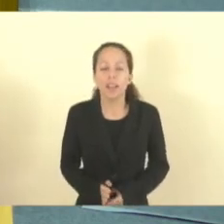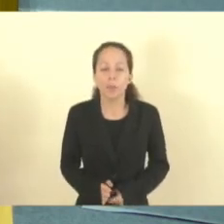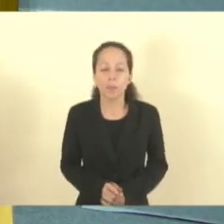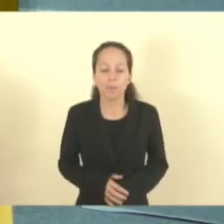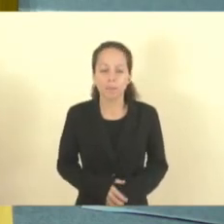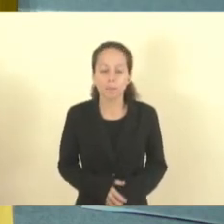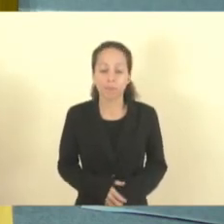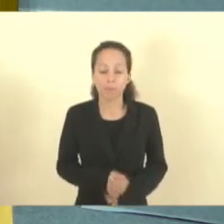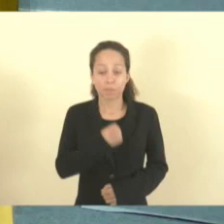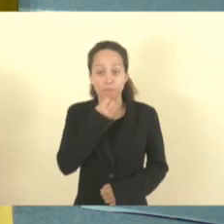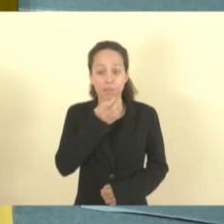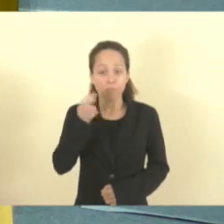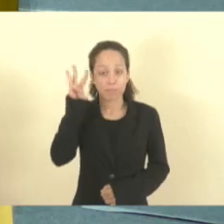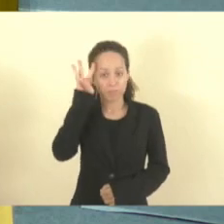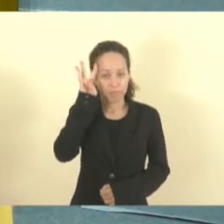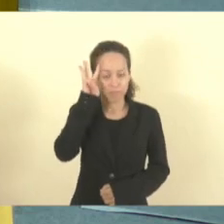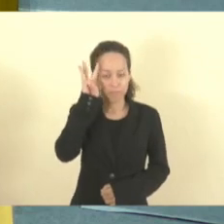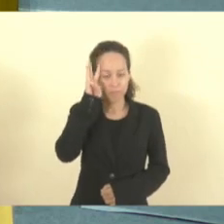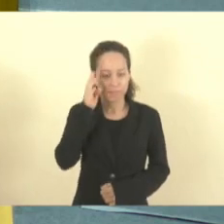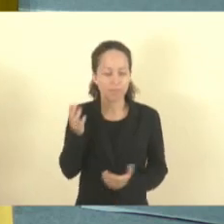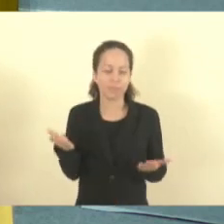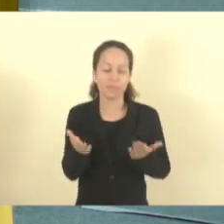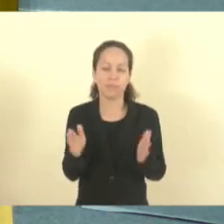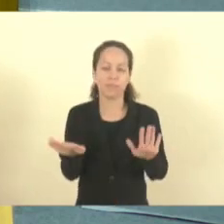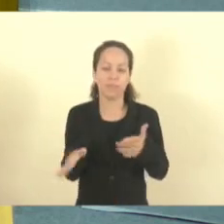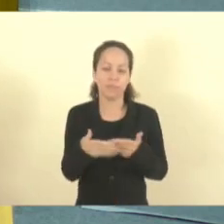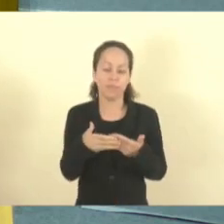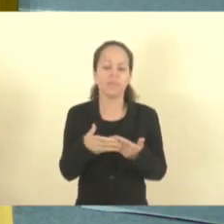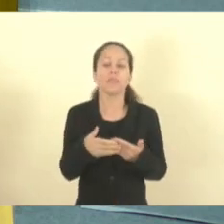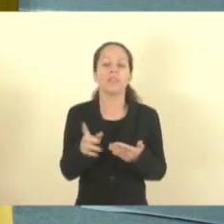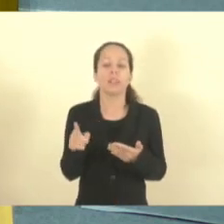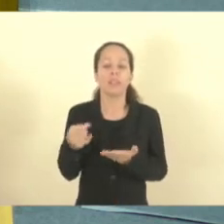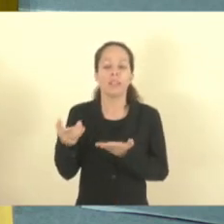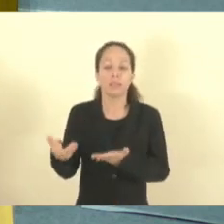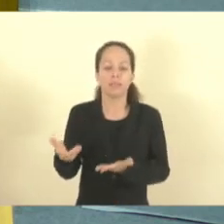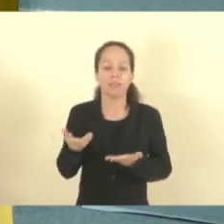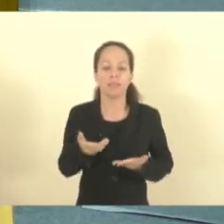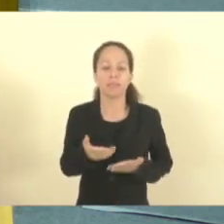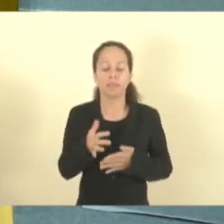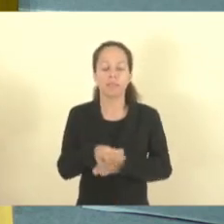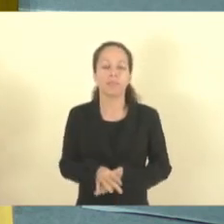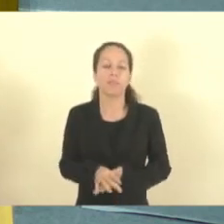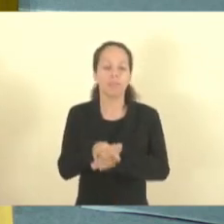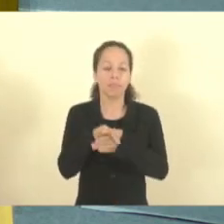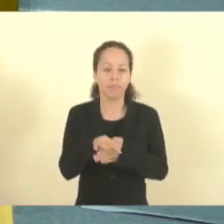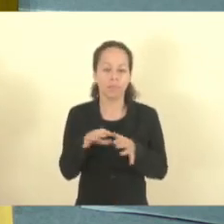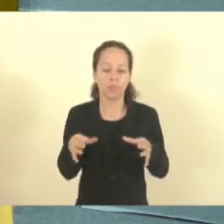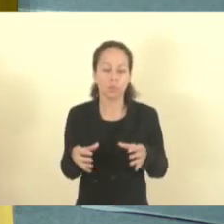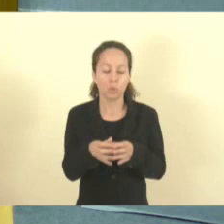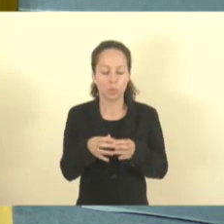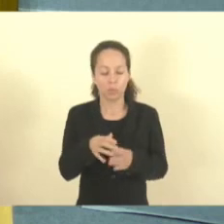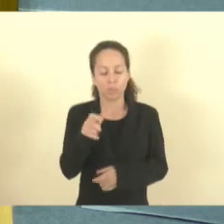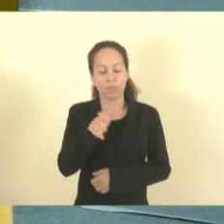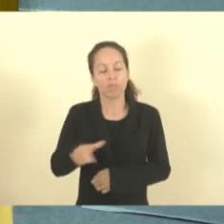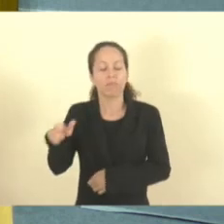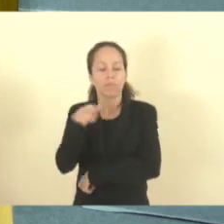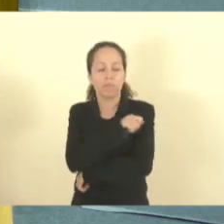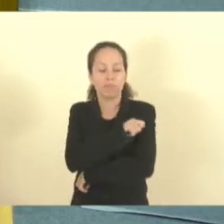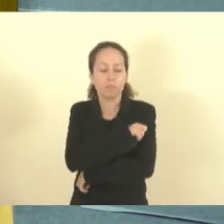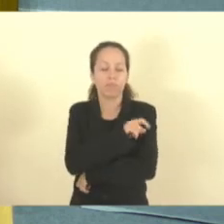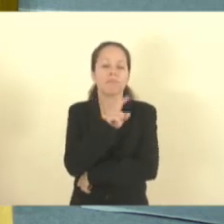Ordinária desta terça-feira está suspensa para receber lideranças do Clube Desportiva